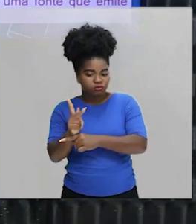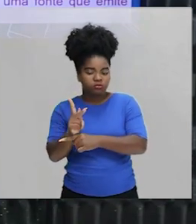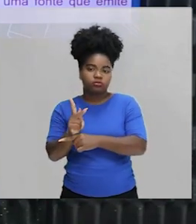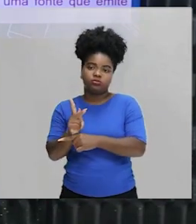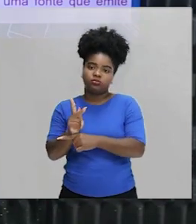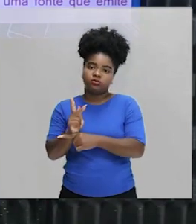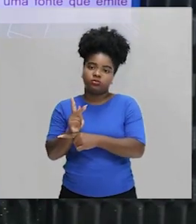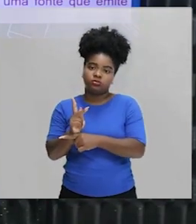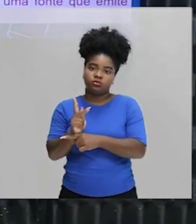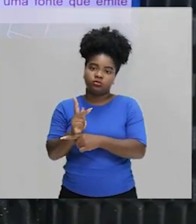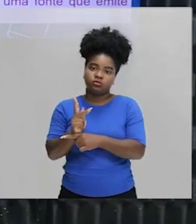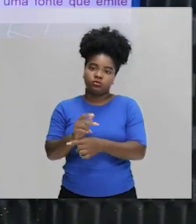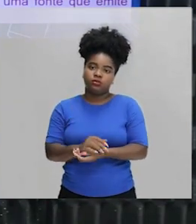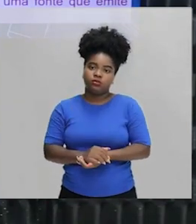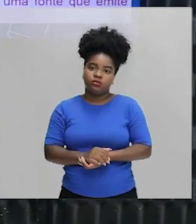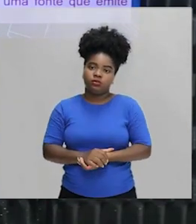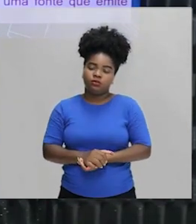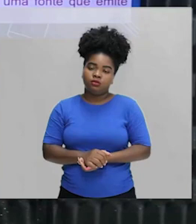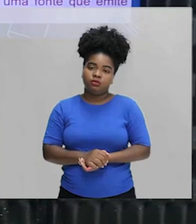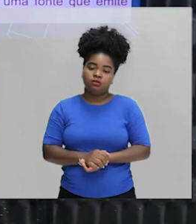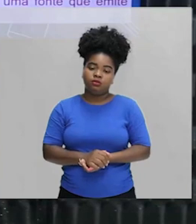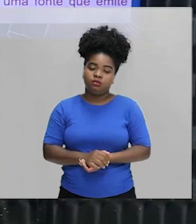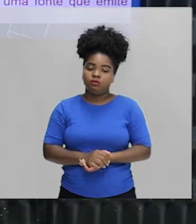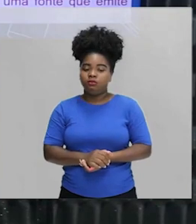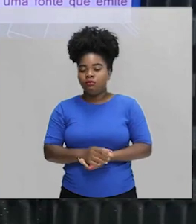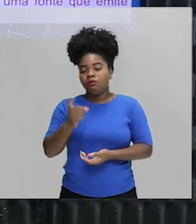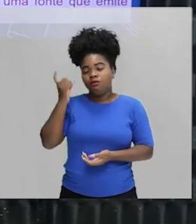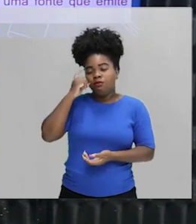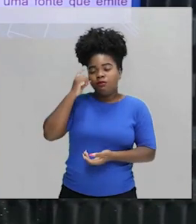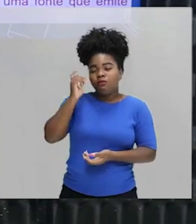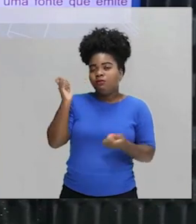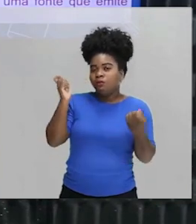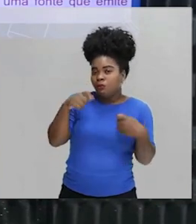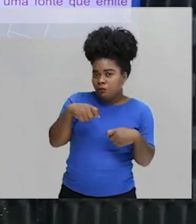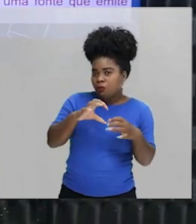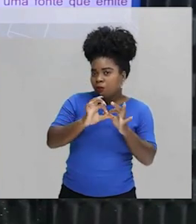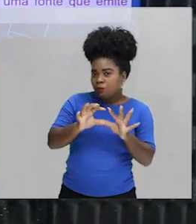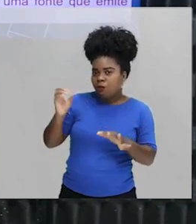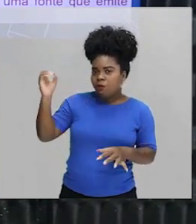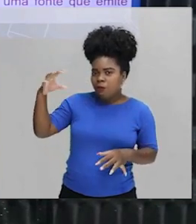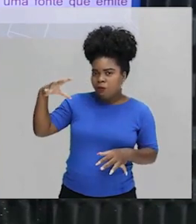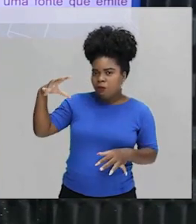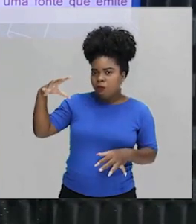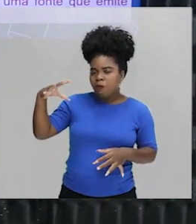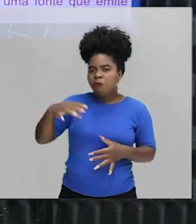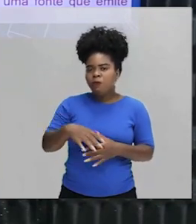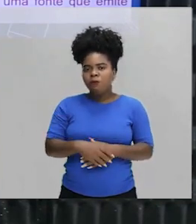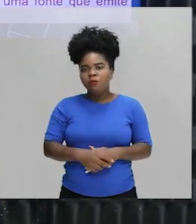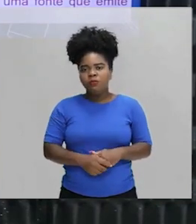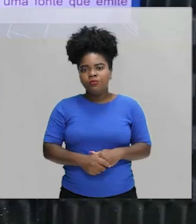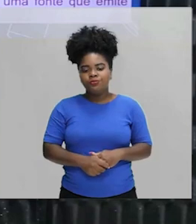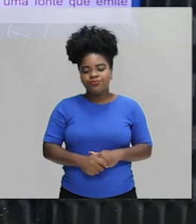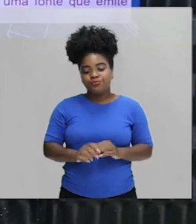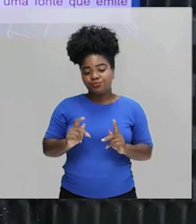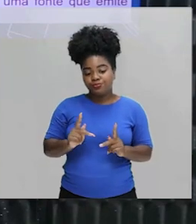hidrogênio certo será que ele consegue emitir a luz atravessado por corrente